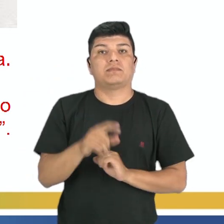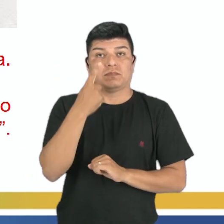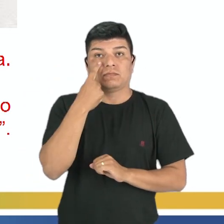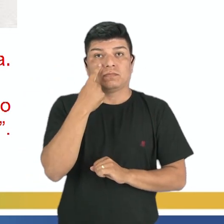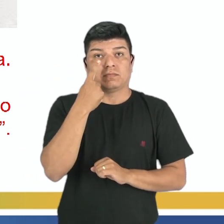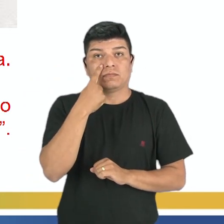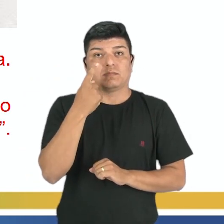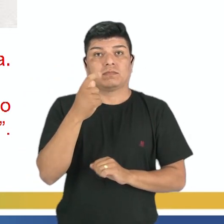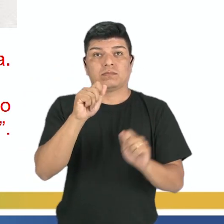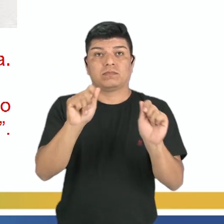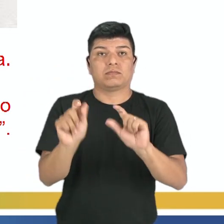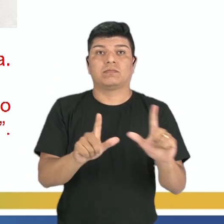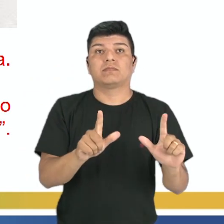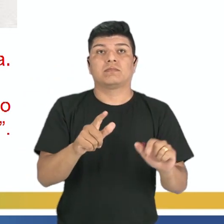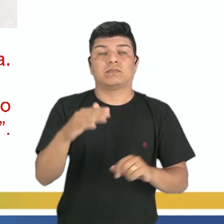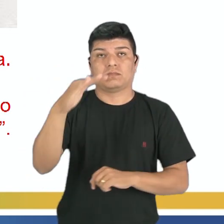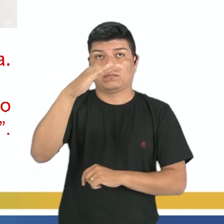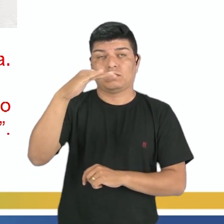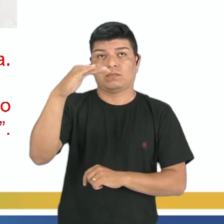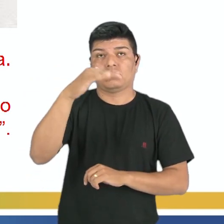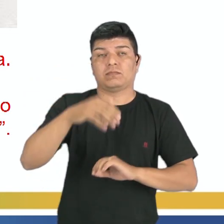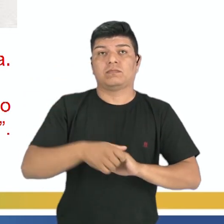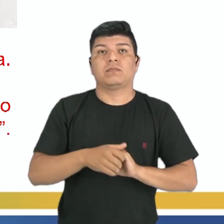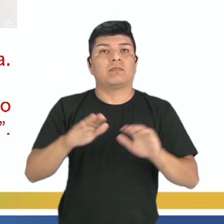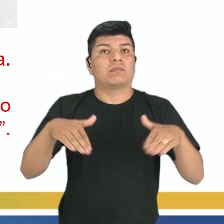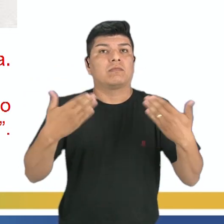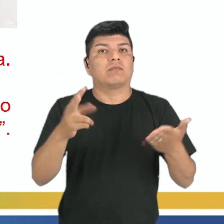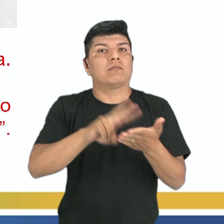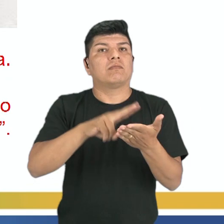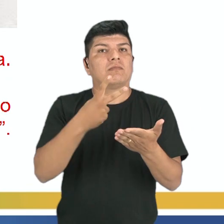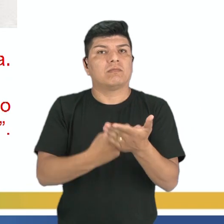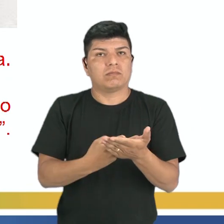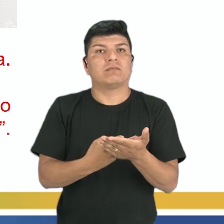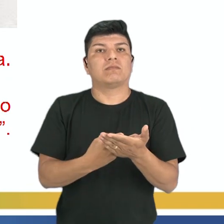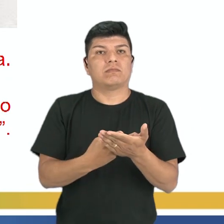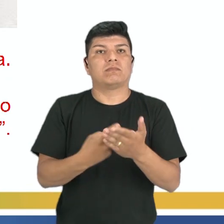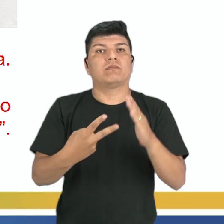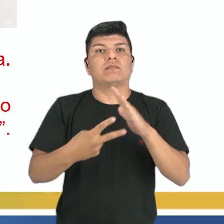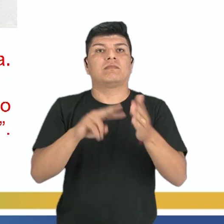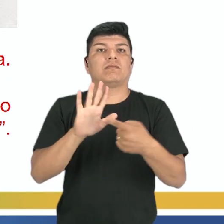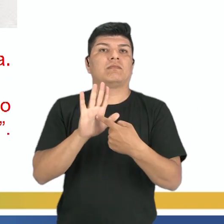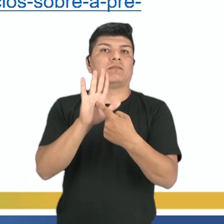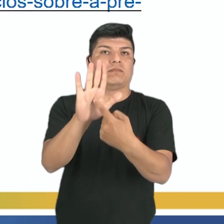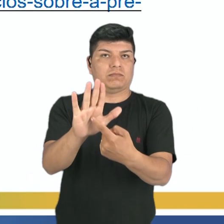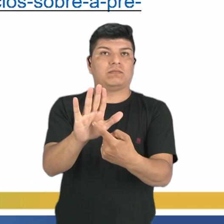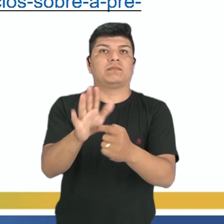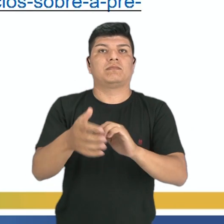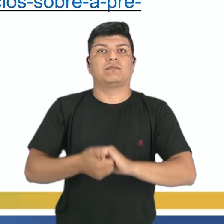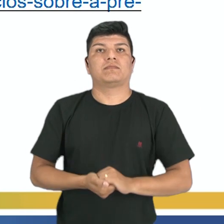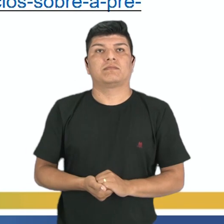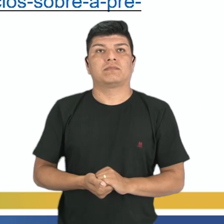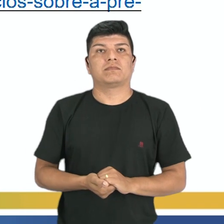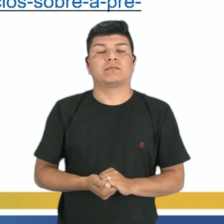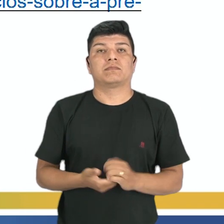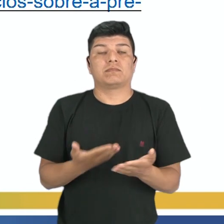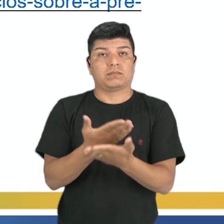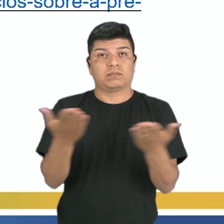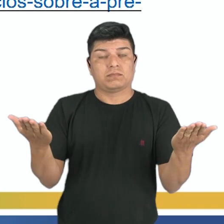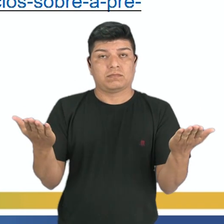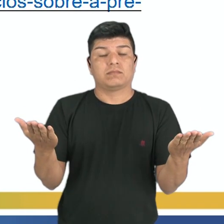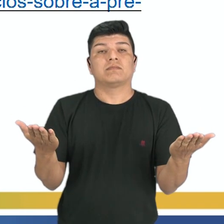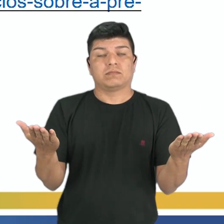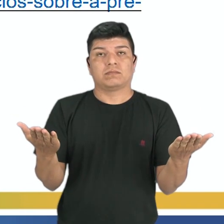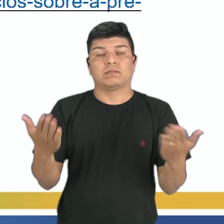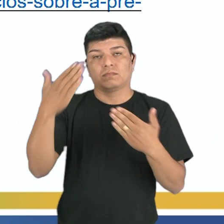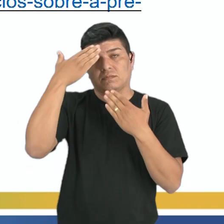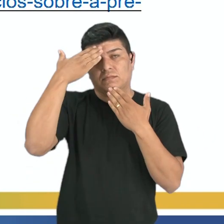Observem lá, correr lá em cima, qual é a tradução lá, o símbolo que representa, né? Então, pessoal, é isso.